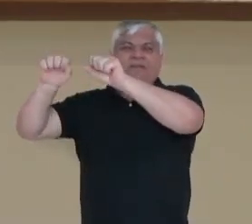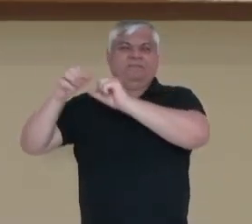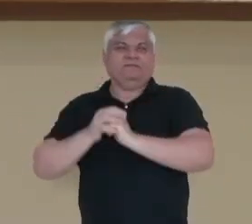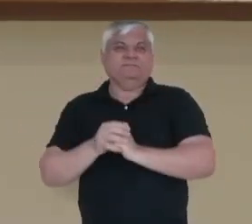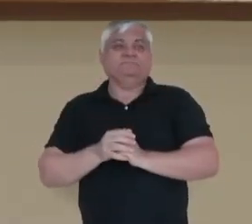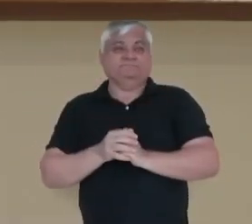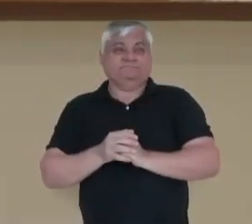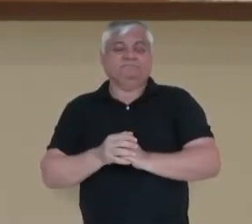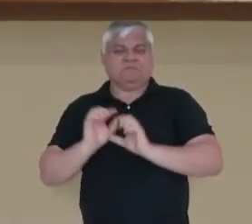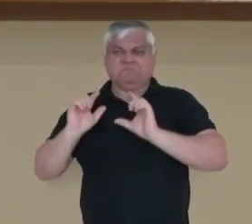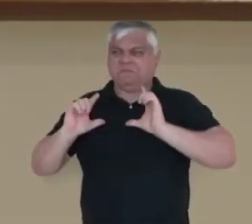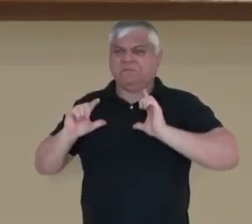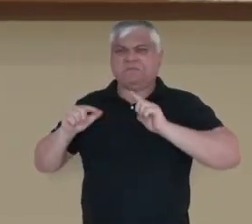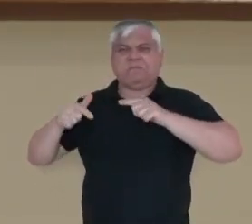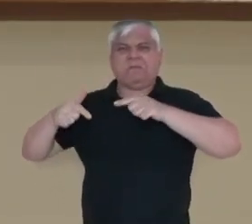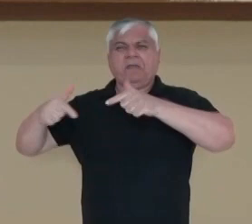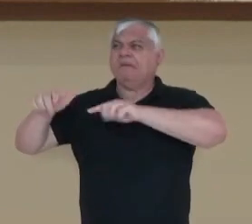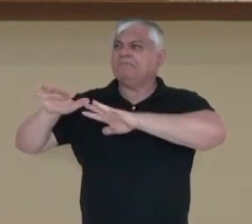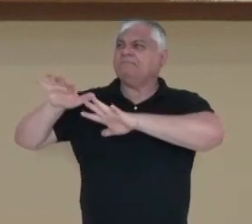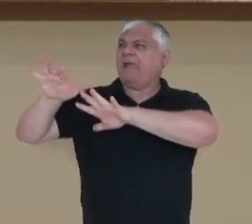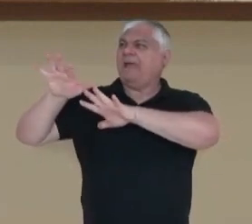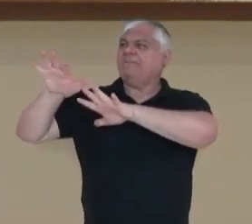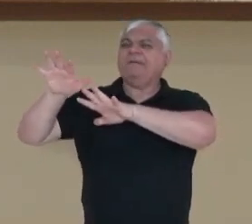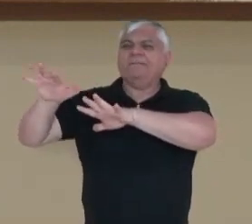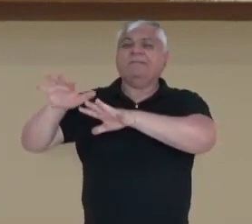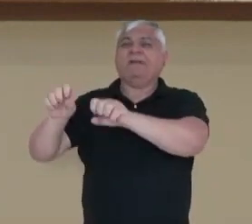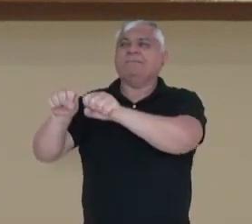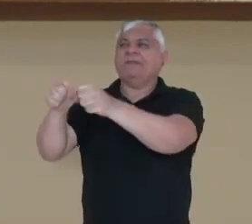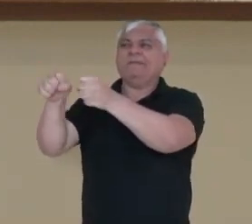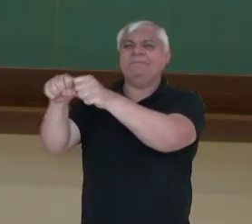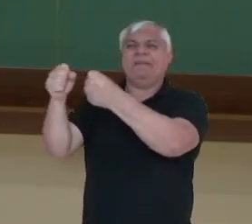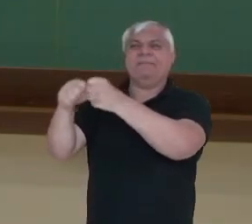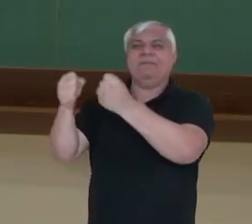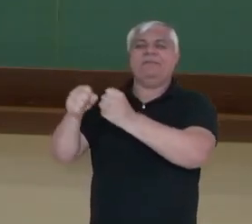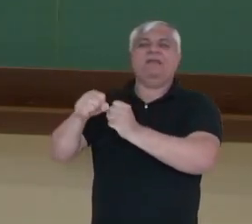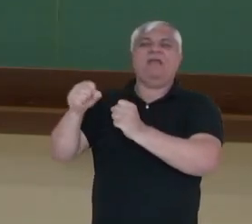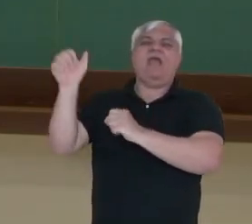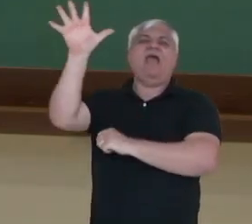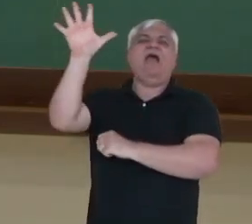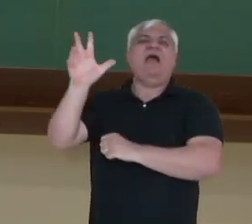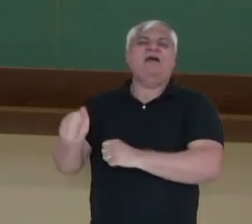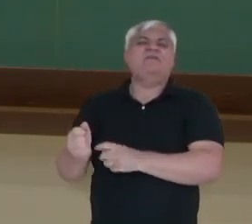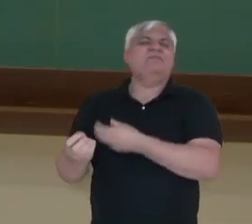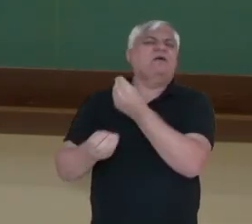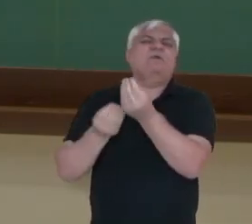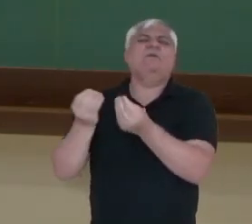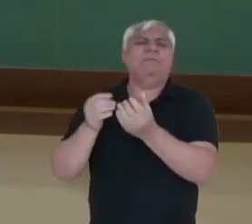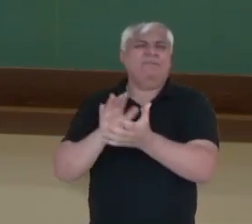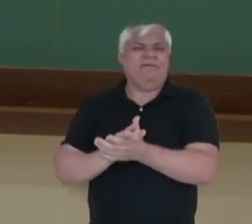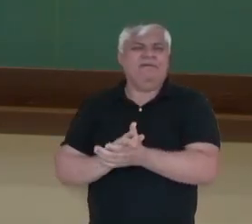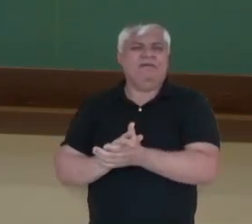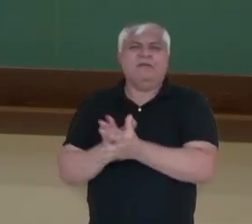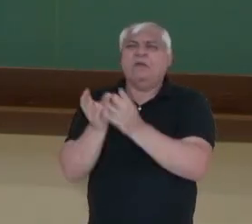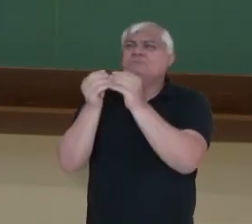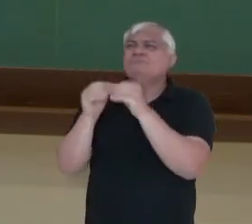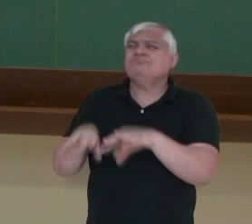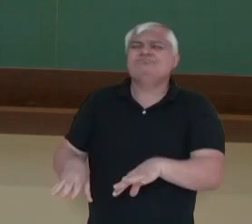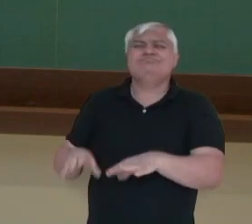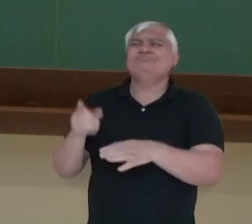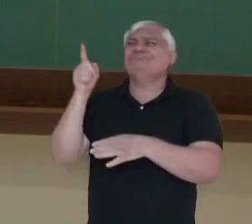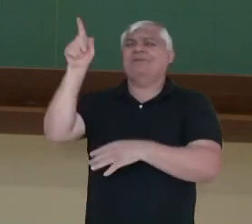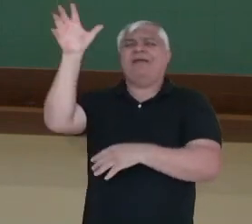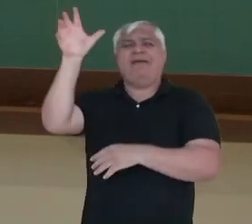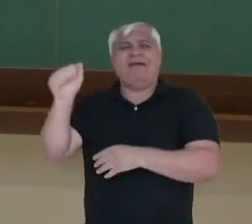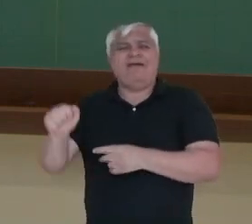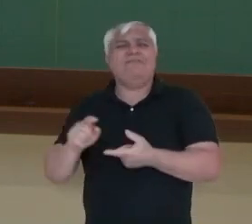a ação imperialista belga prejudicou a África? Como que ocorreu esse domínio belga